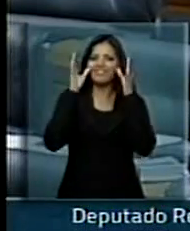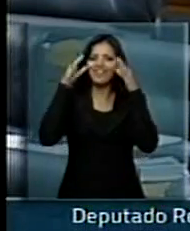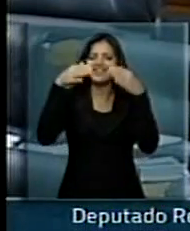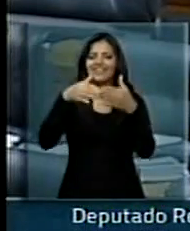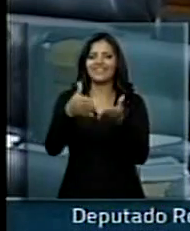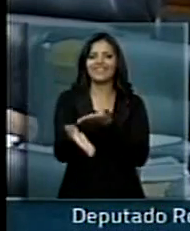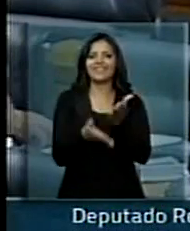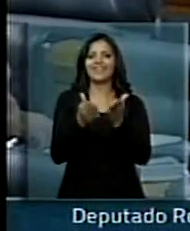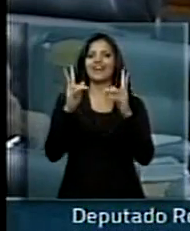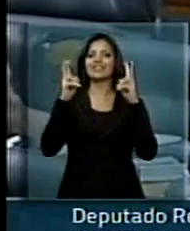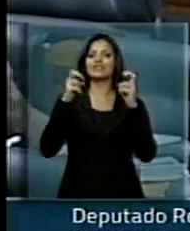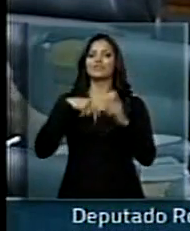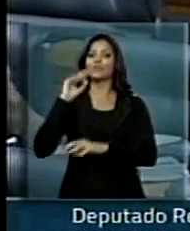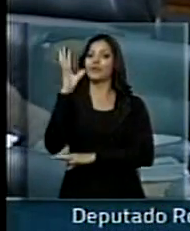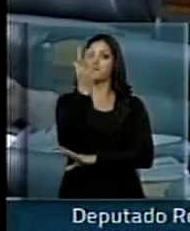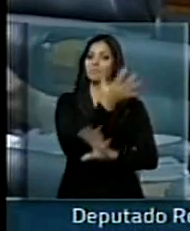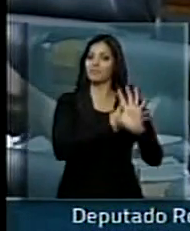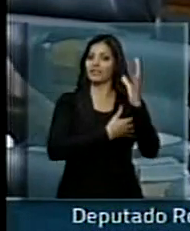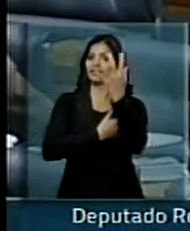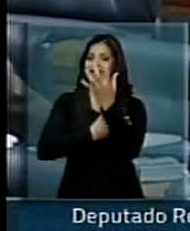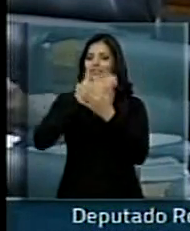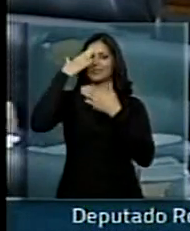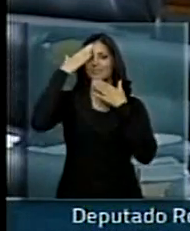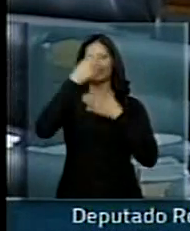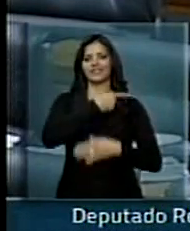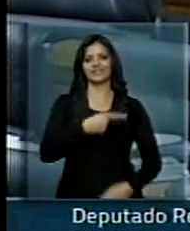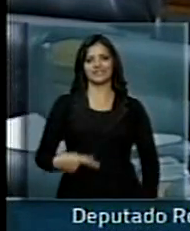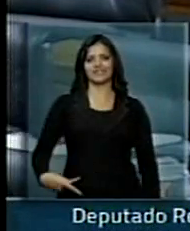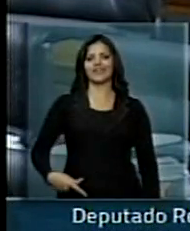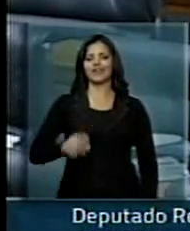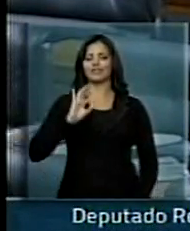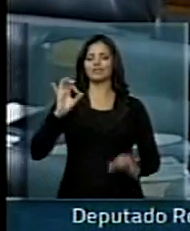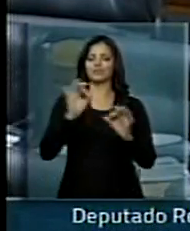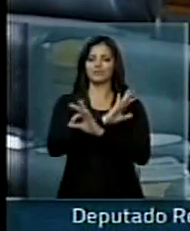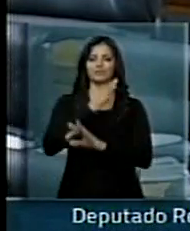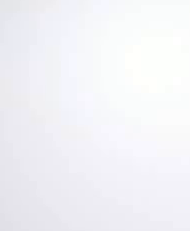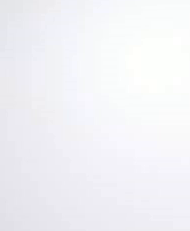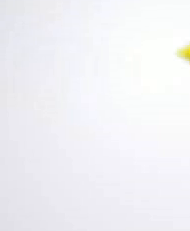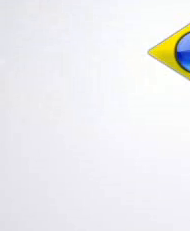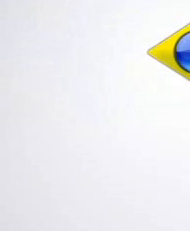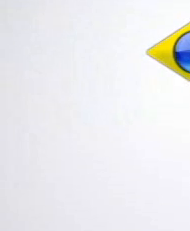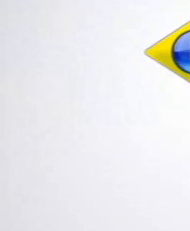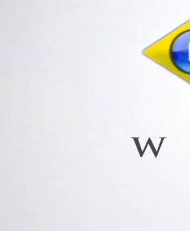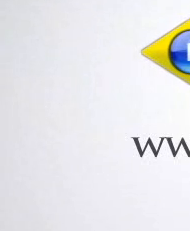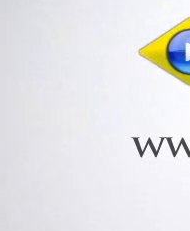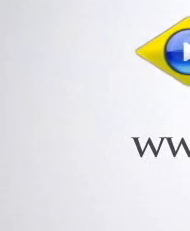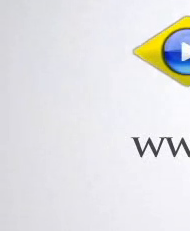trata das questões ambientais. Muito obrigado, senhor presidente, era o que eu tinha a dizer.